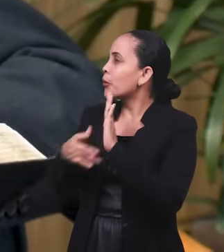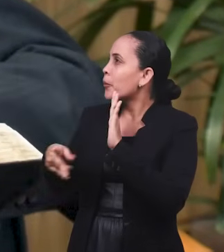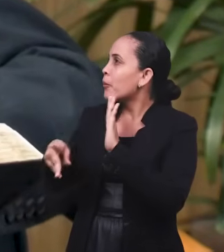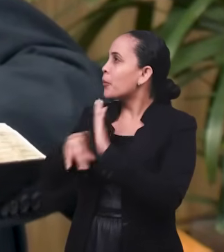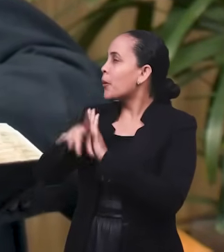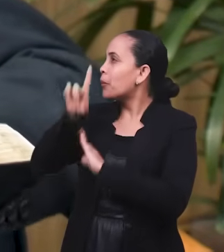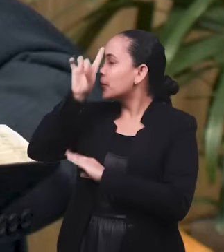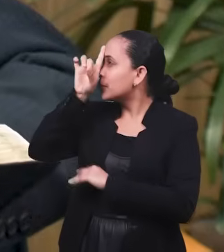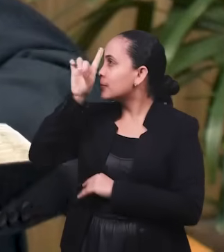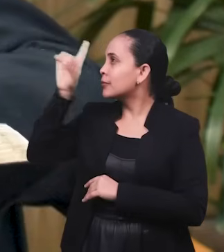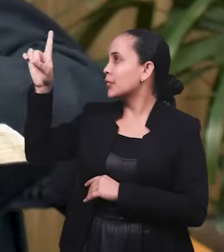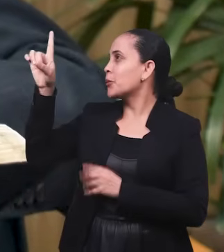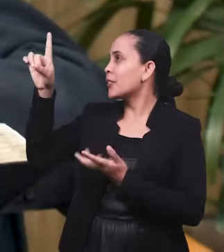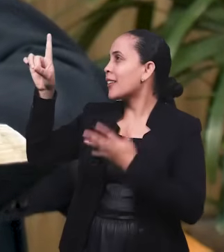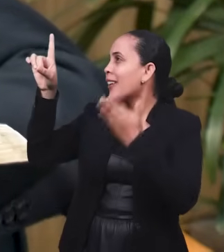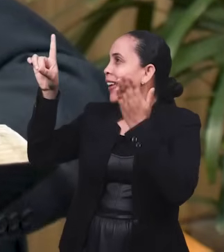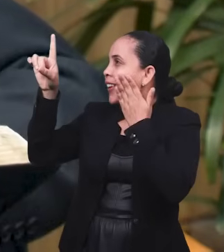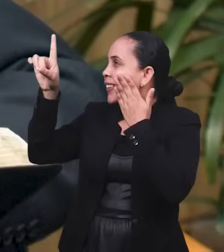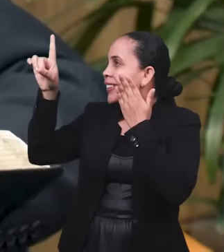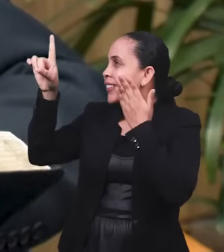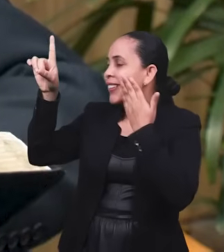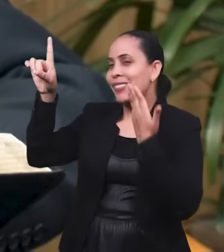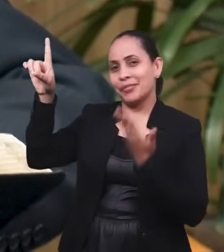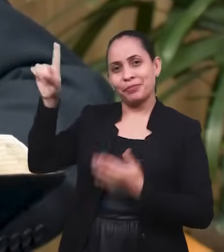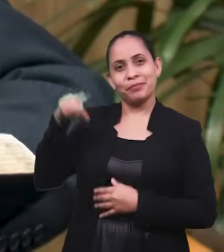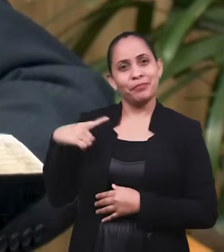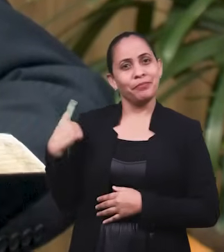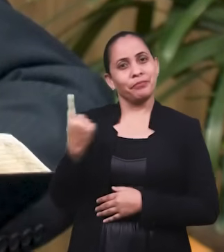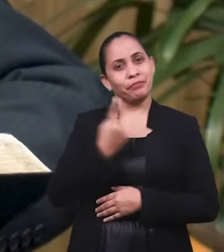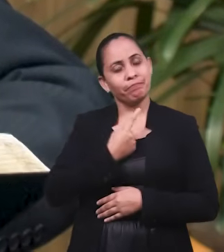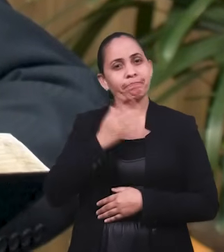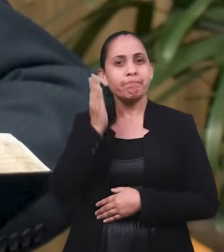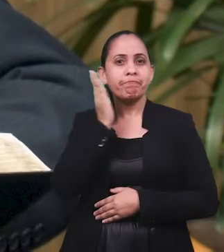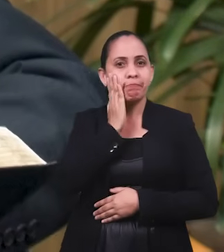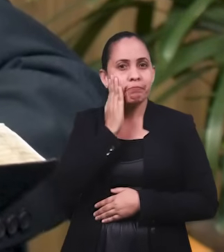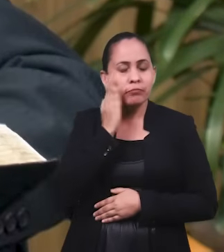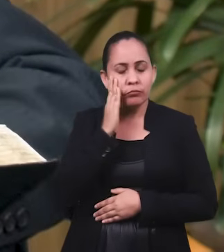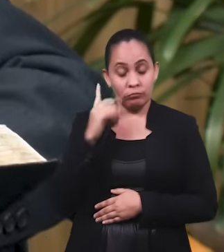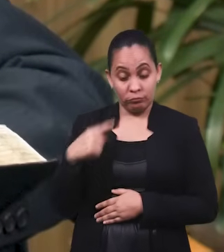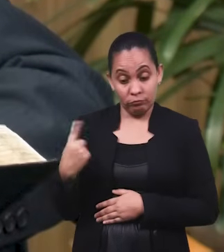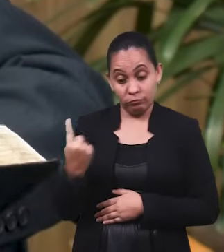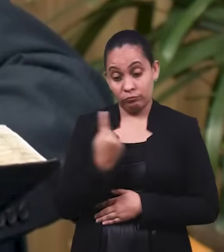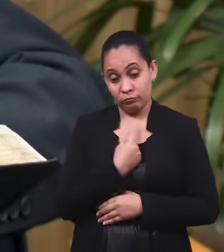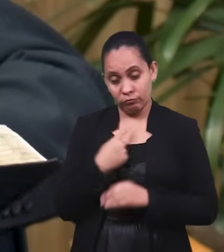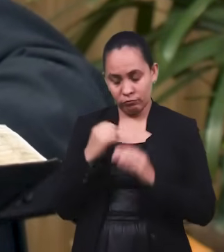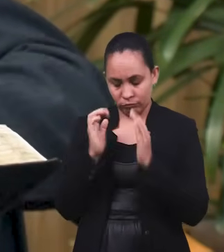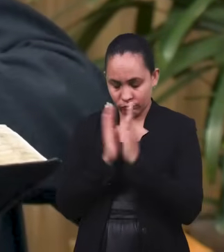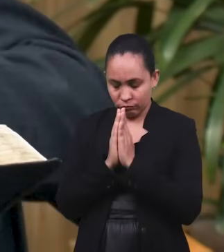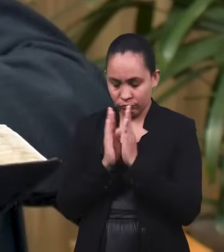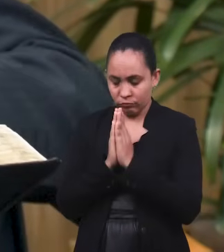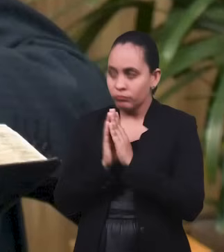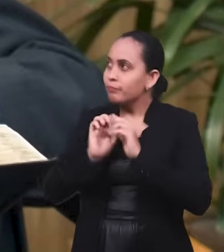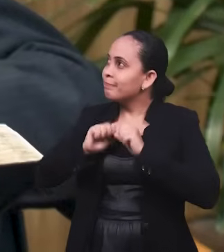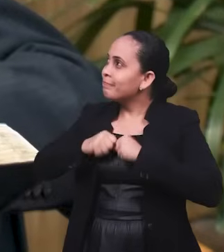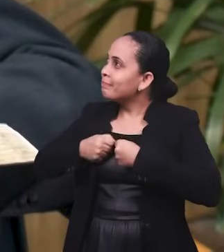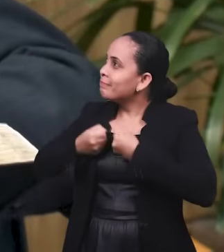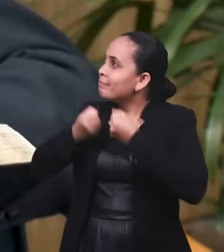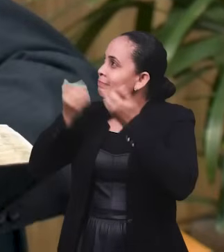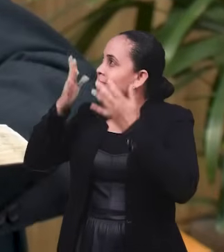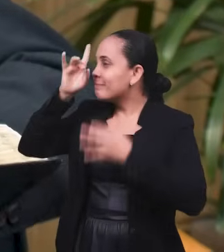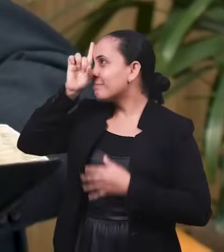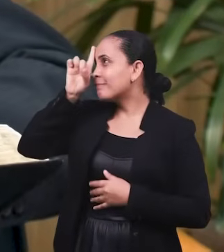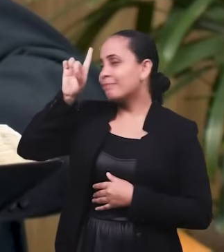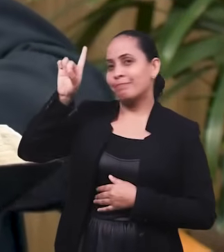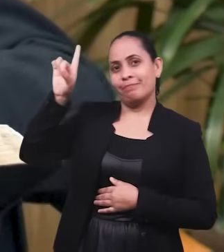Deus quer fazer, entender isso. Quando nós entendemos isso, nós oramos e entregamos nas mãos do